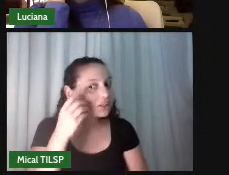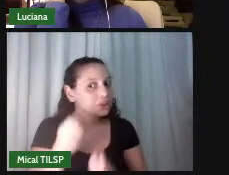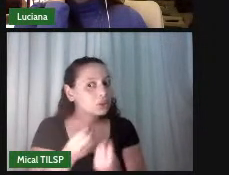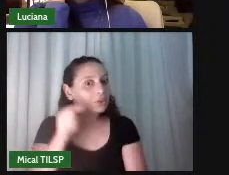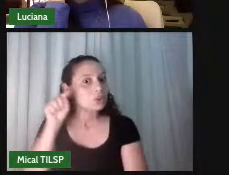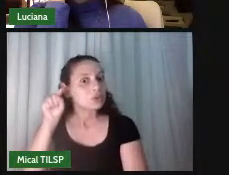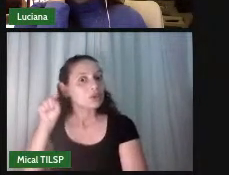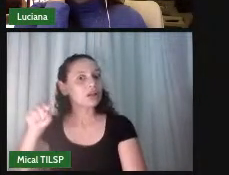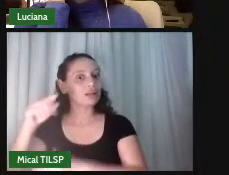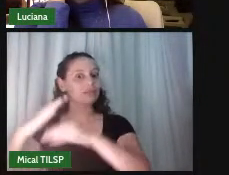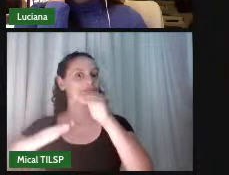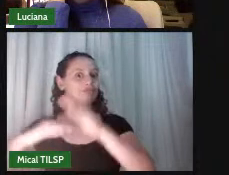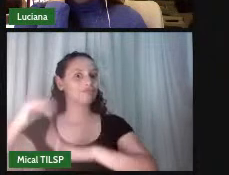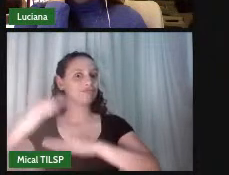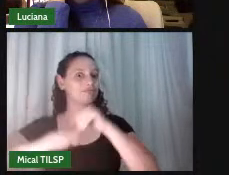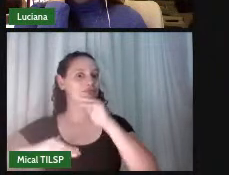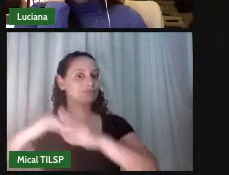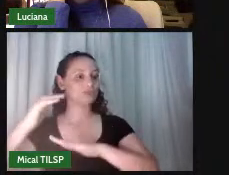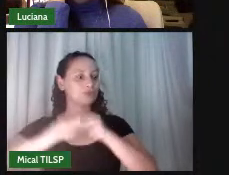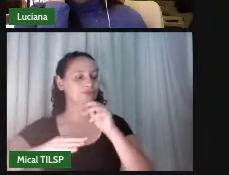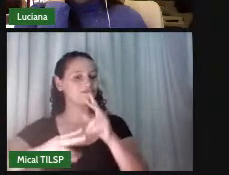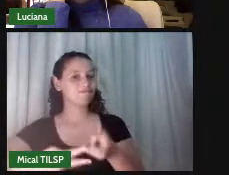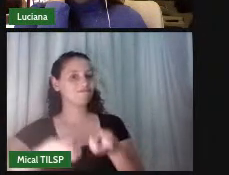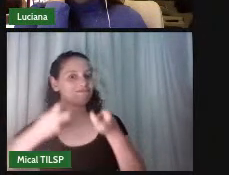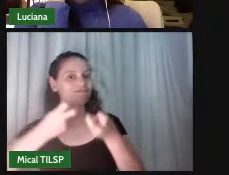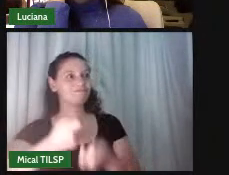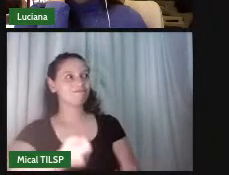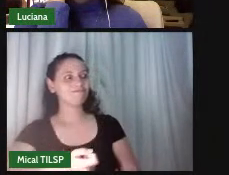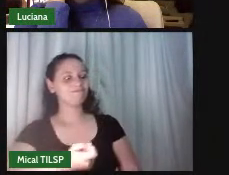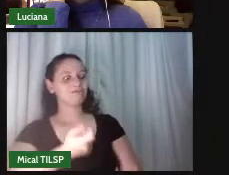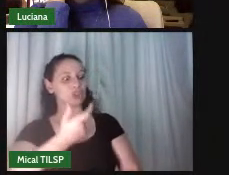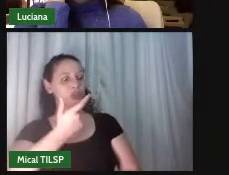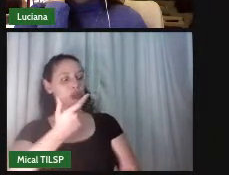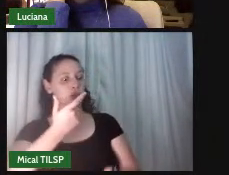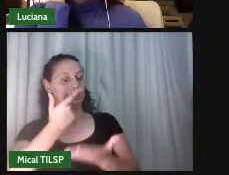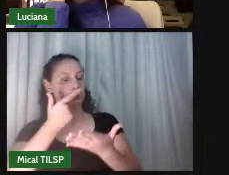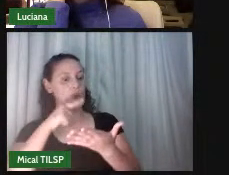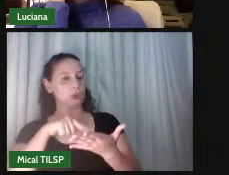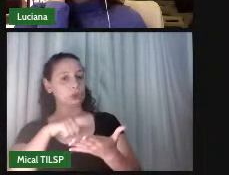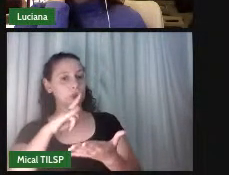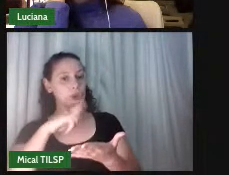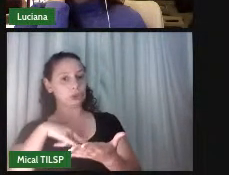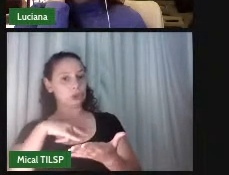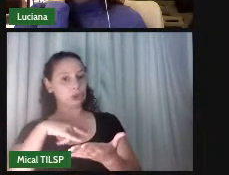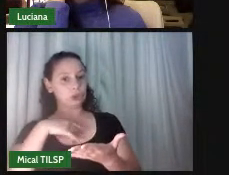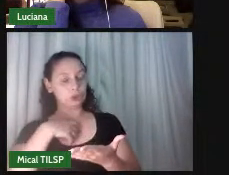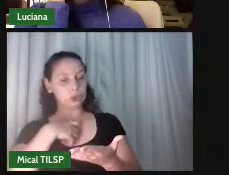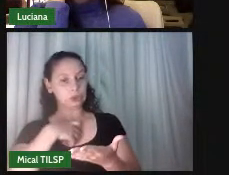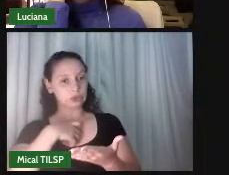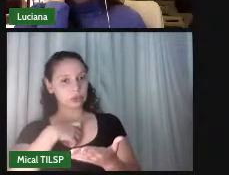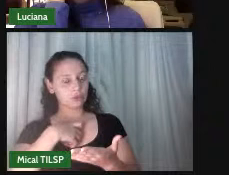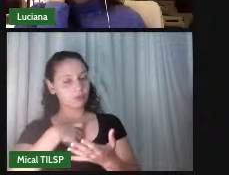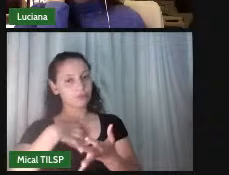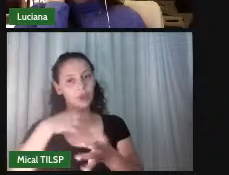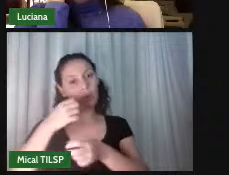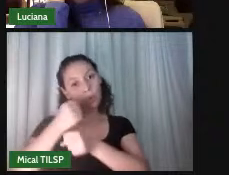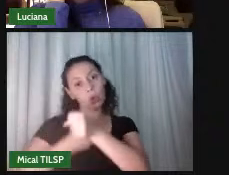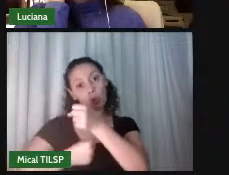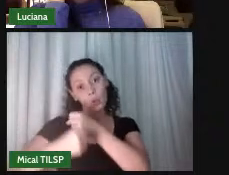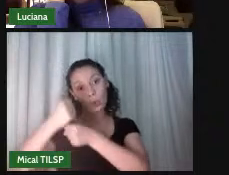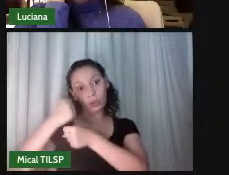uma petição como essa. Tá? Ele foi notificado no final do ano passado, e